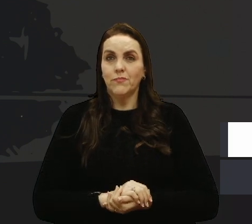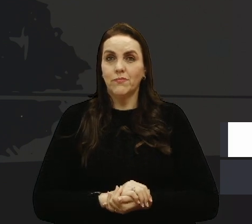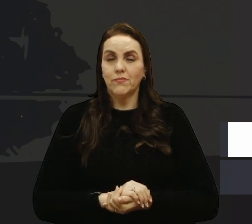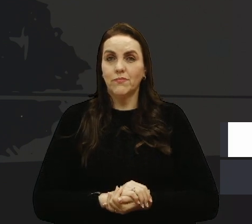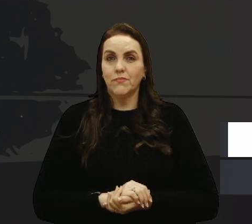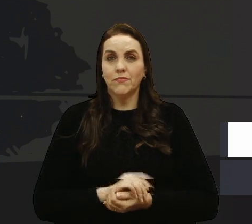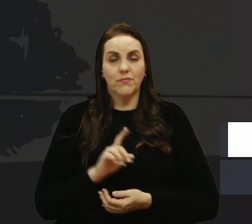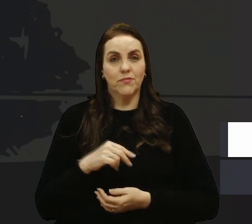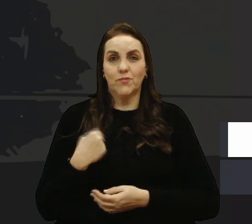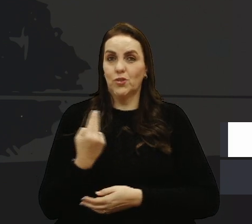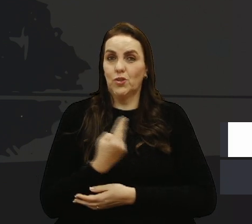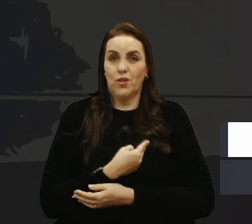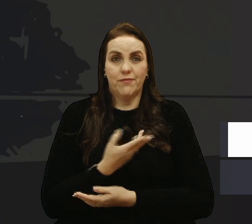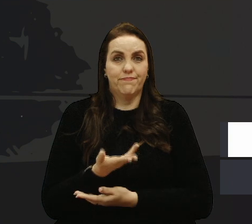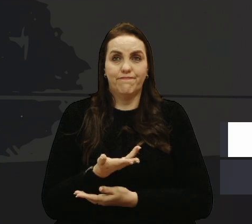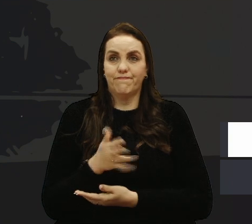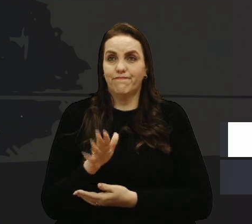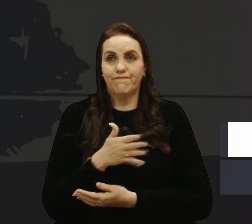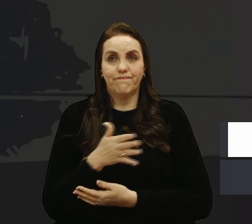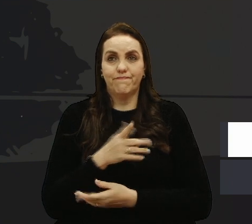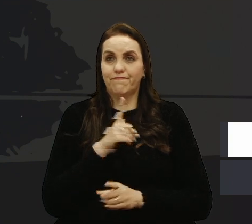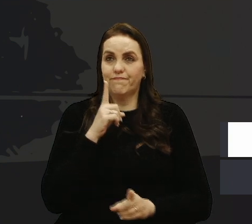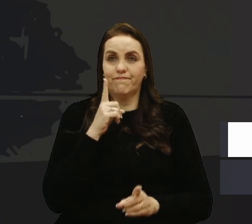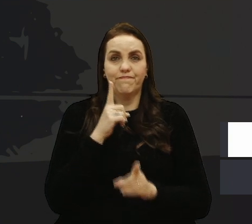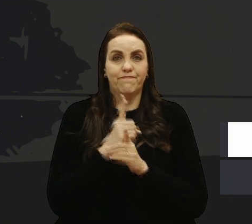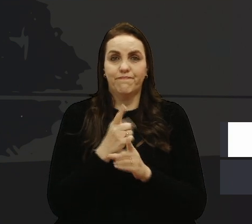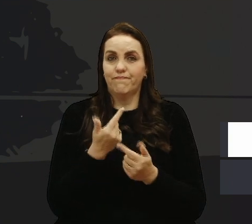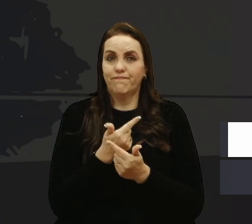Isso nós, muitas vezes, não encontramos.